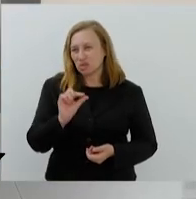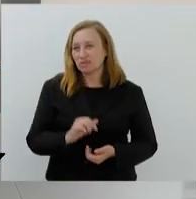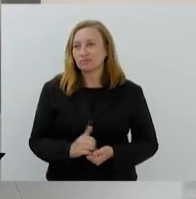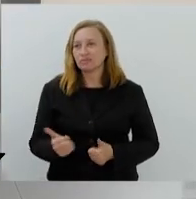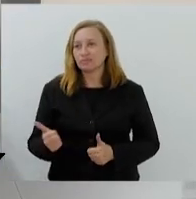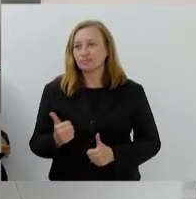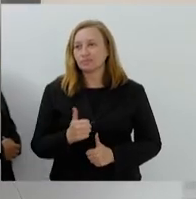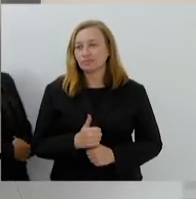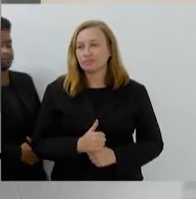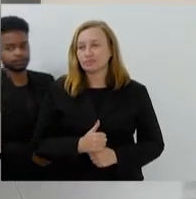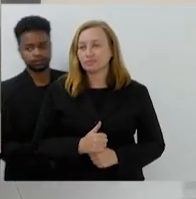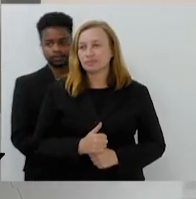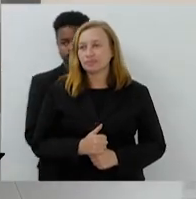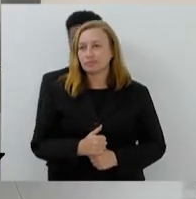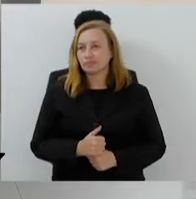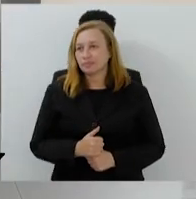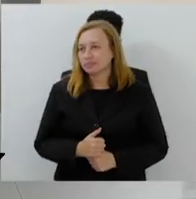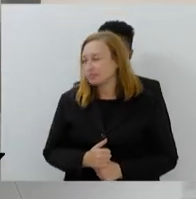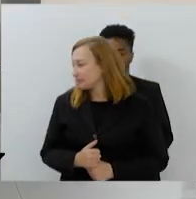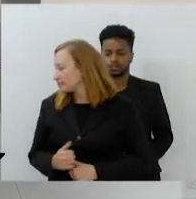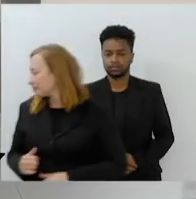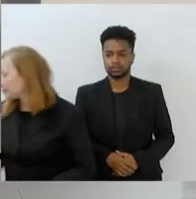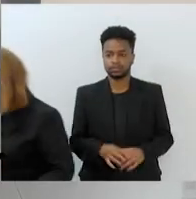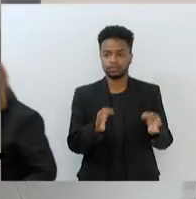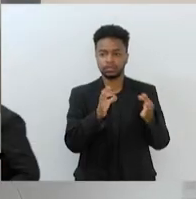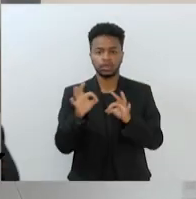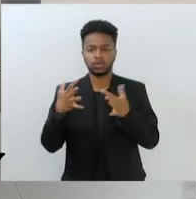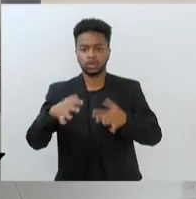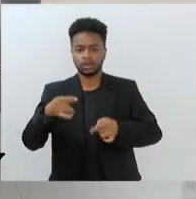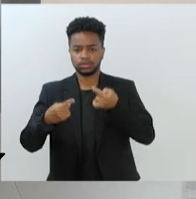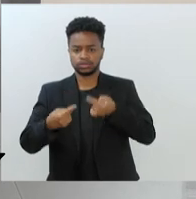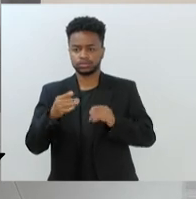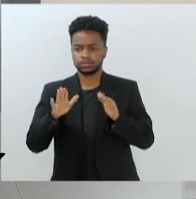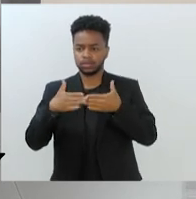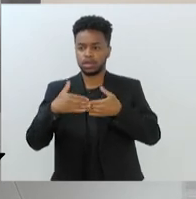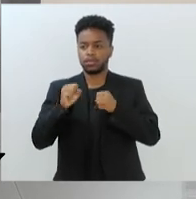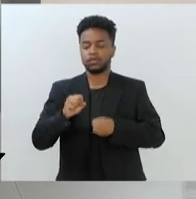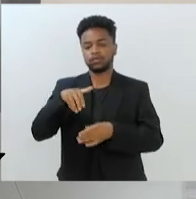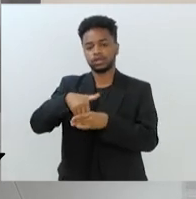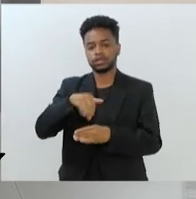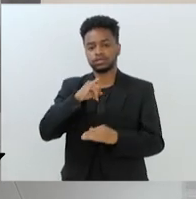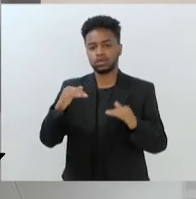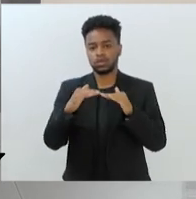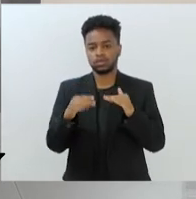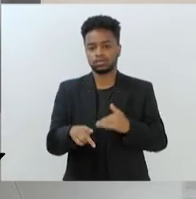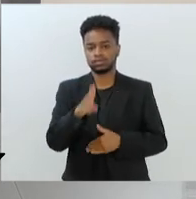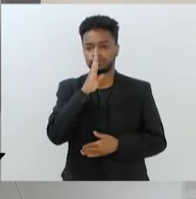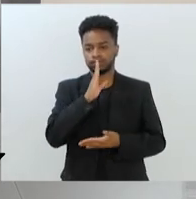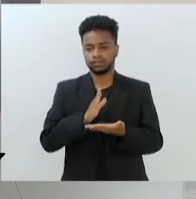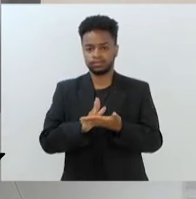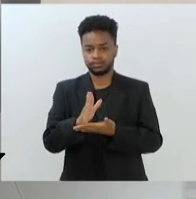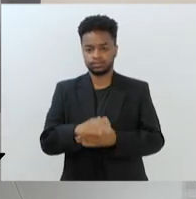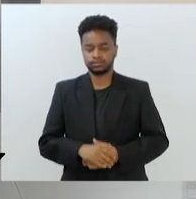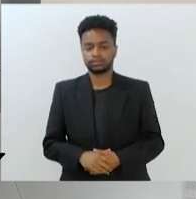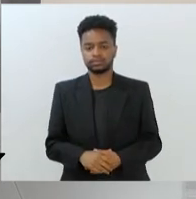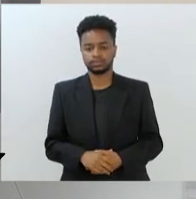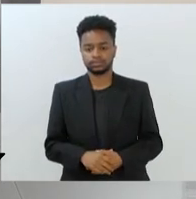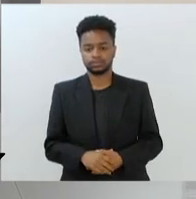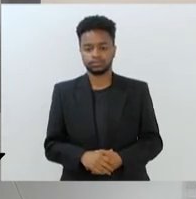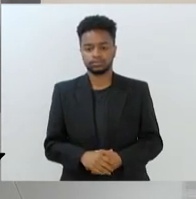É igual, mas não é. Não havendo quem queira discutir, encerrada a discussão, em votação, senhores que aprovam, permaneçam como estão,